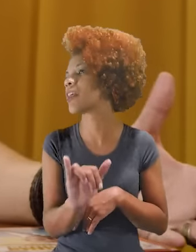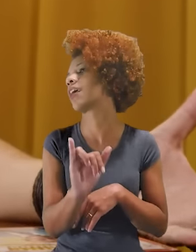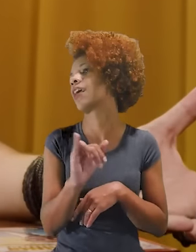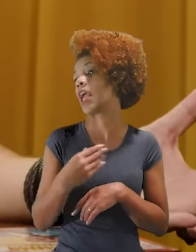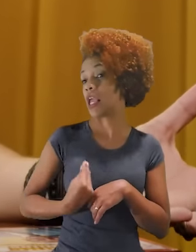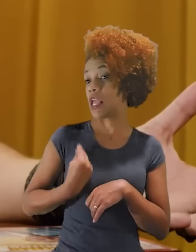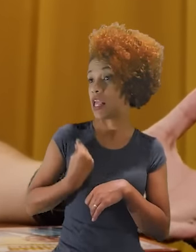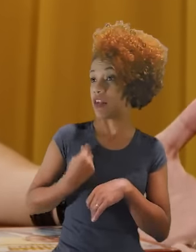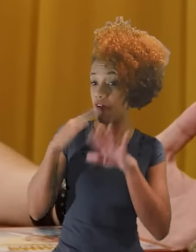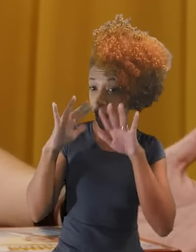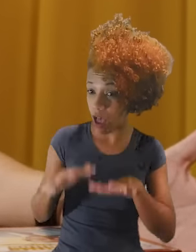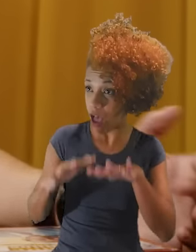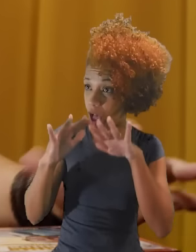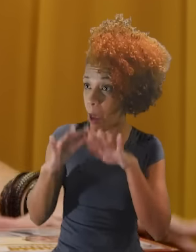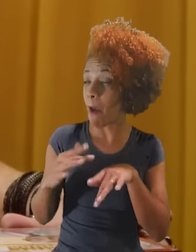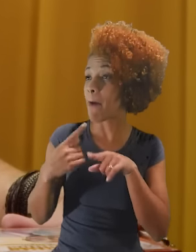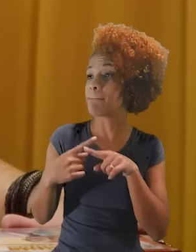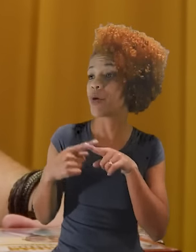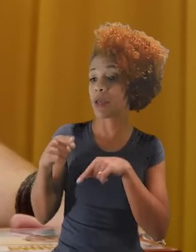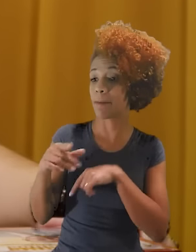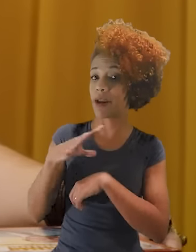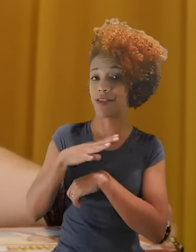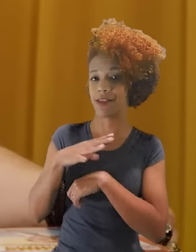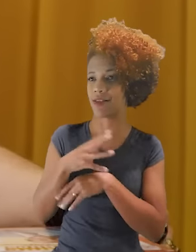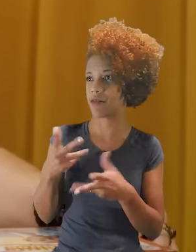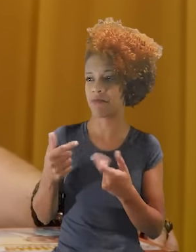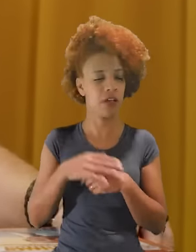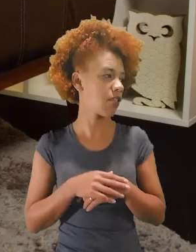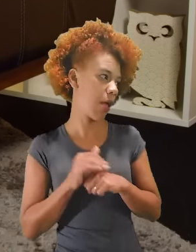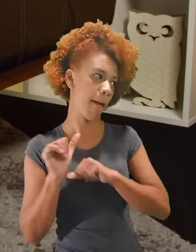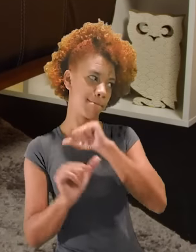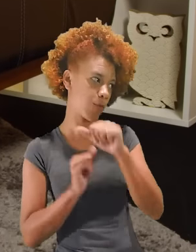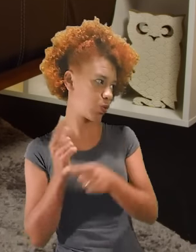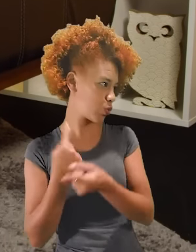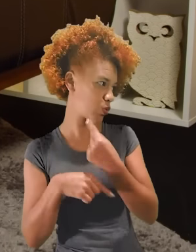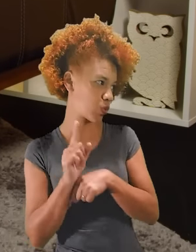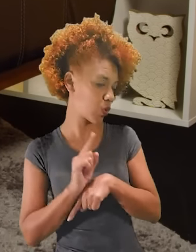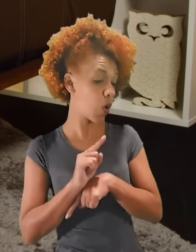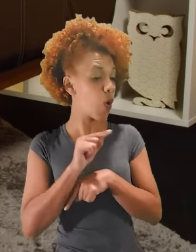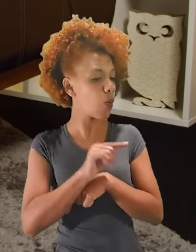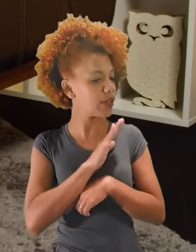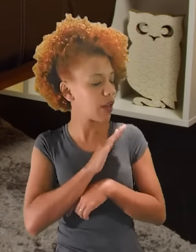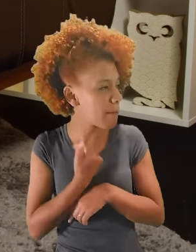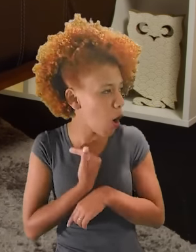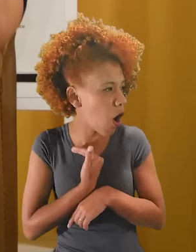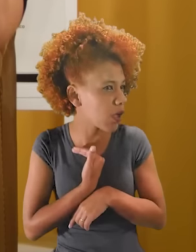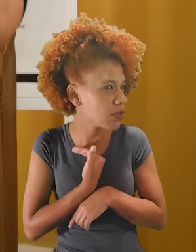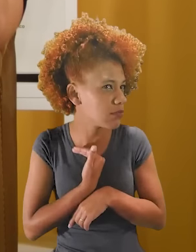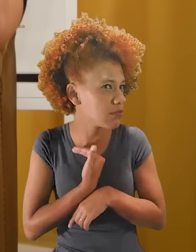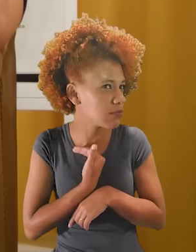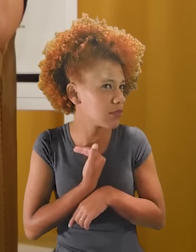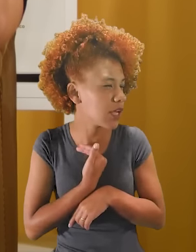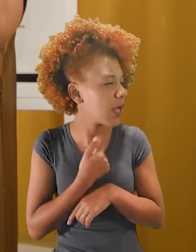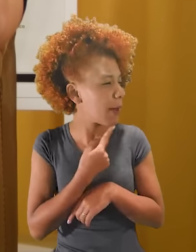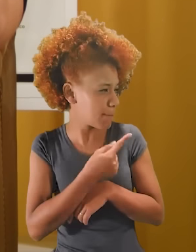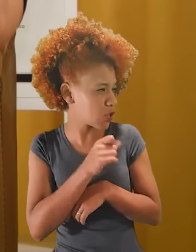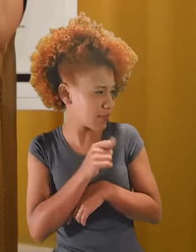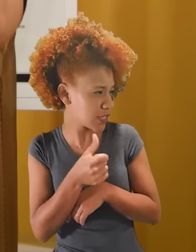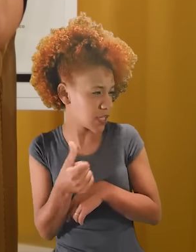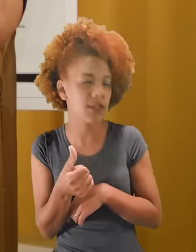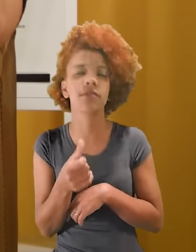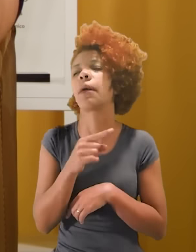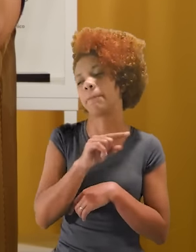cara, eles vivem o cara, porque realmente, para essa cidade, o cara foi, meu... É, o cara que fez a mudança de tudo. Tudo. Quando ele morre, você falou que ele morreu